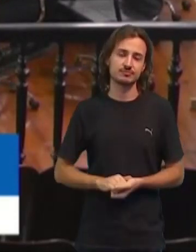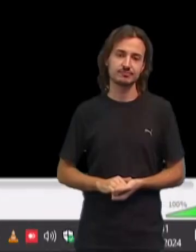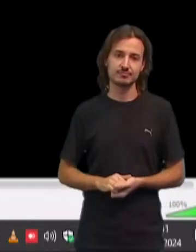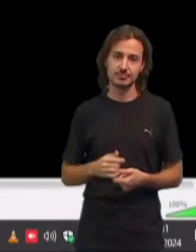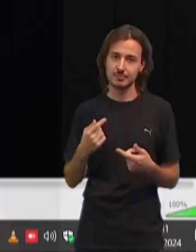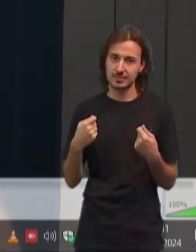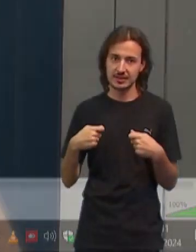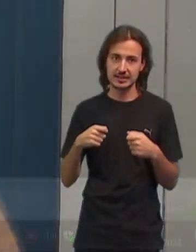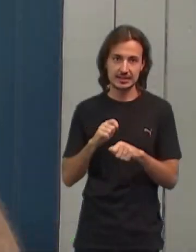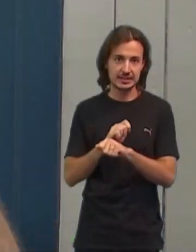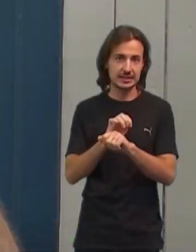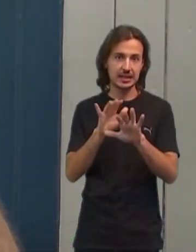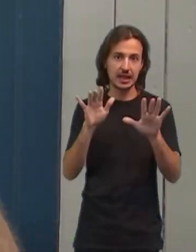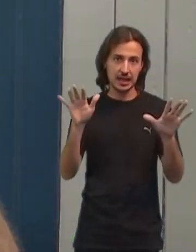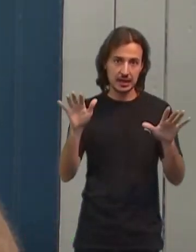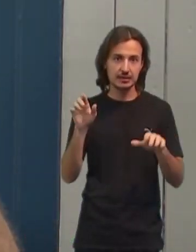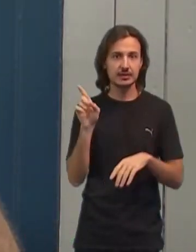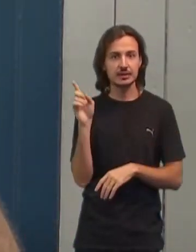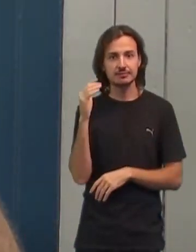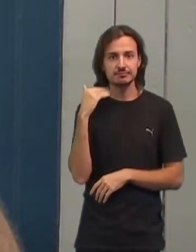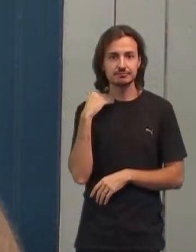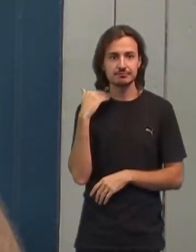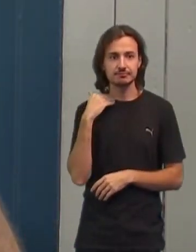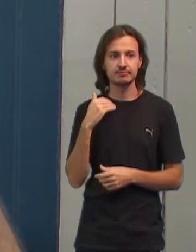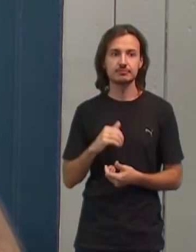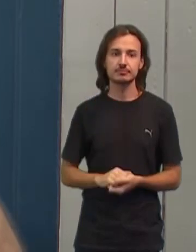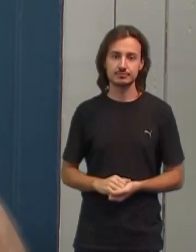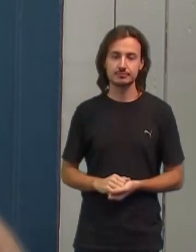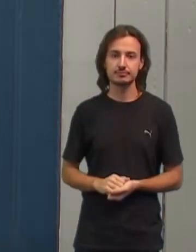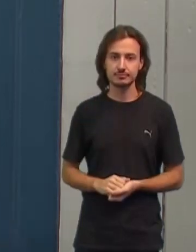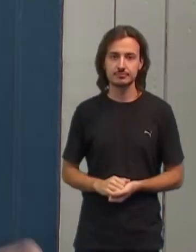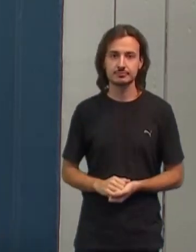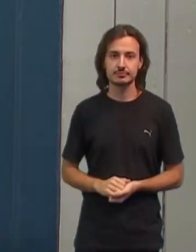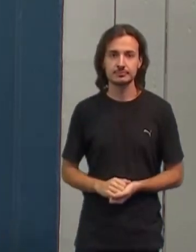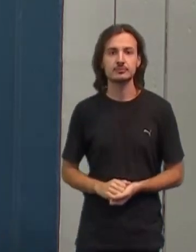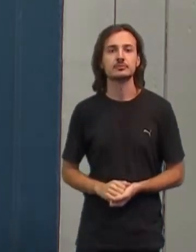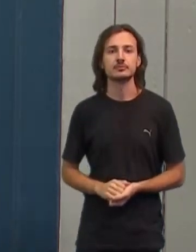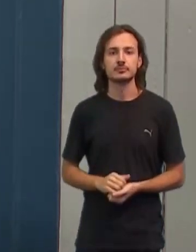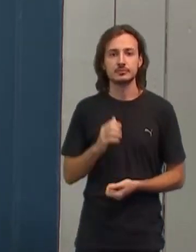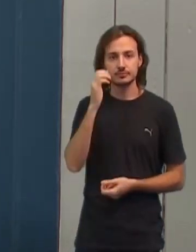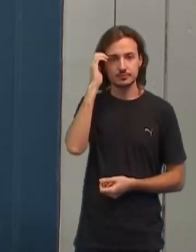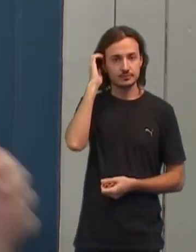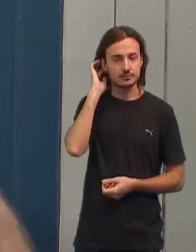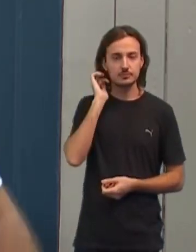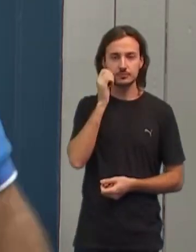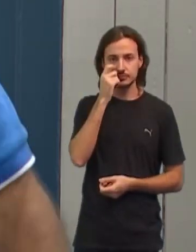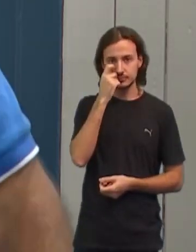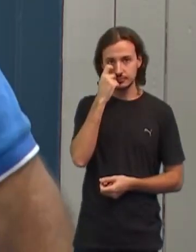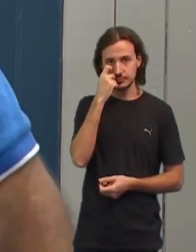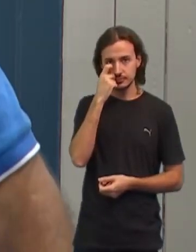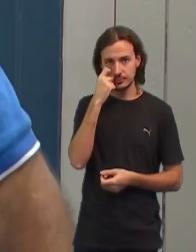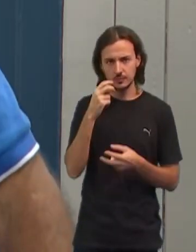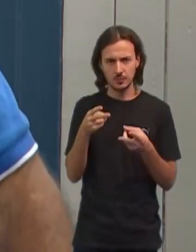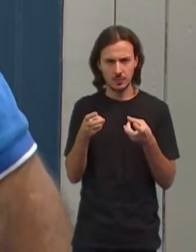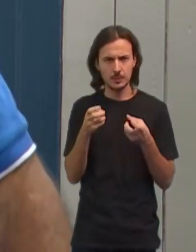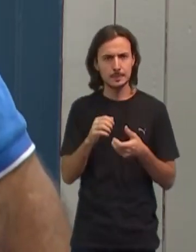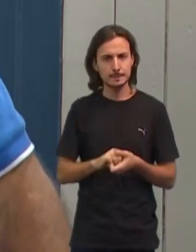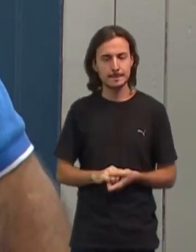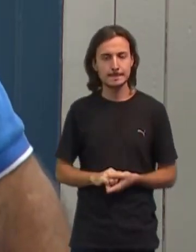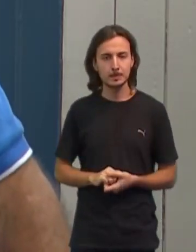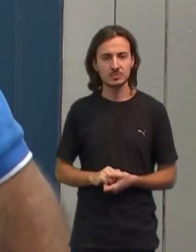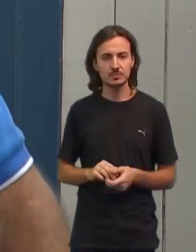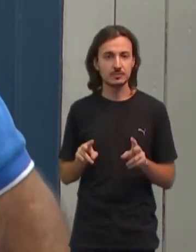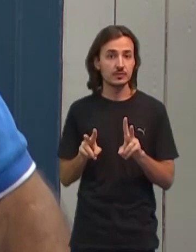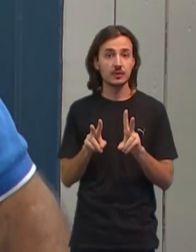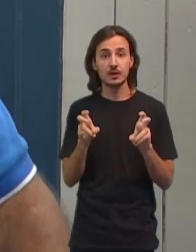fora. Isso aí é a cobrança a respeito do limite prudencial da despesa com o pessoal que nós estávamos cobrando.